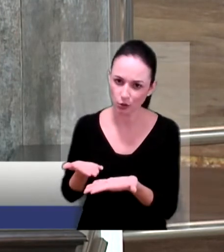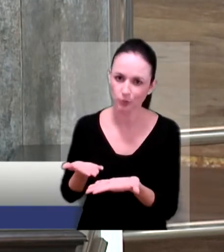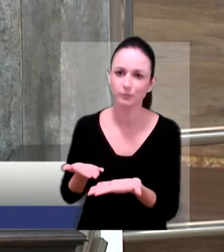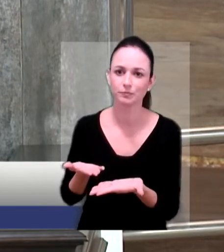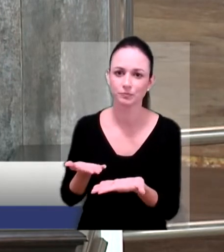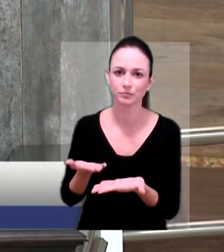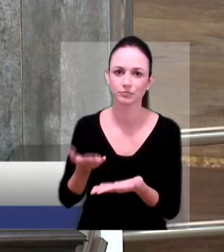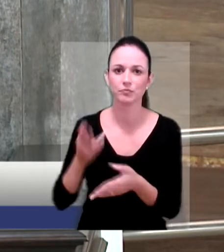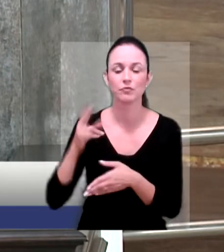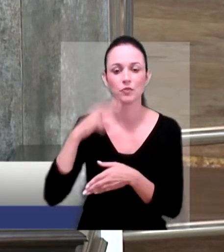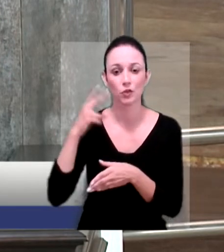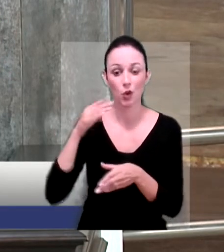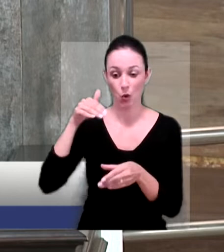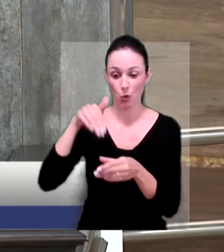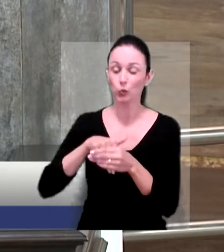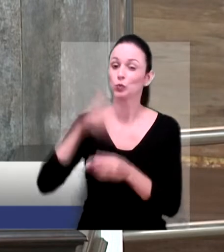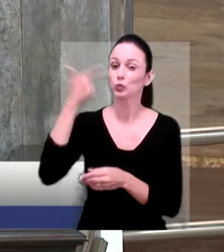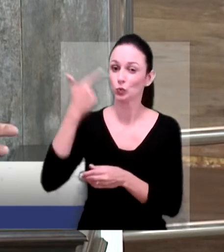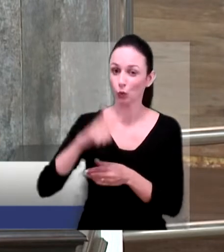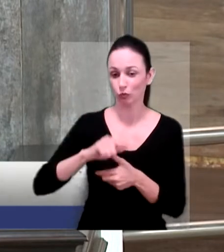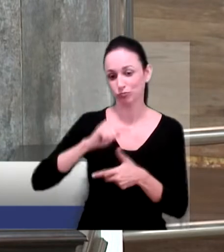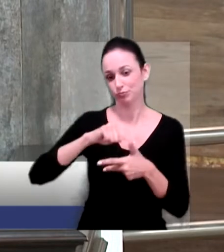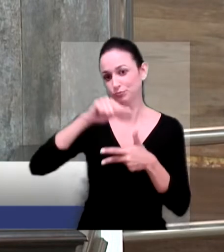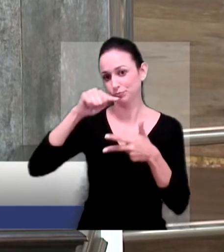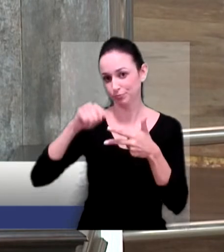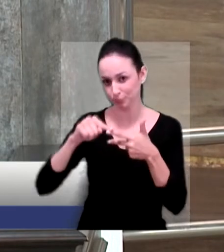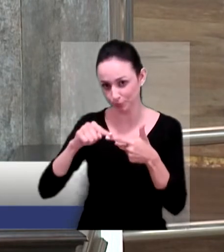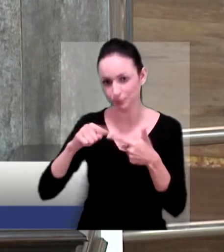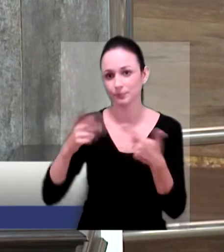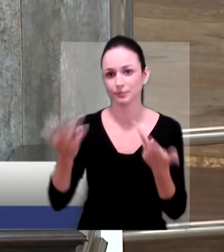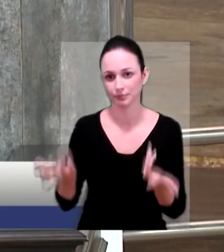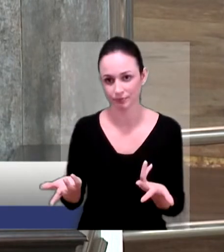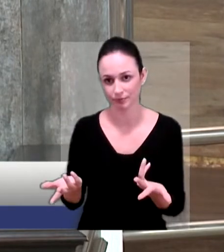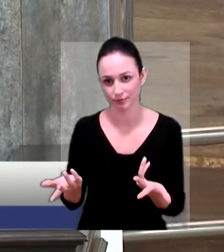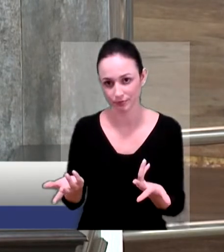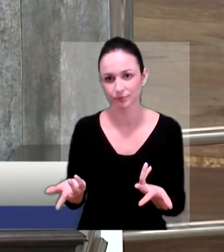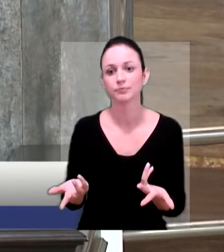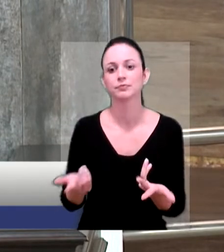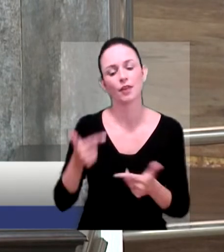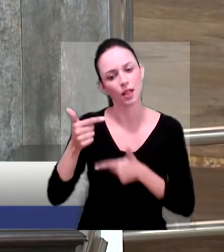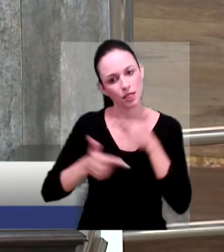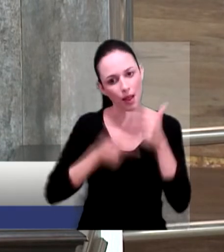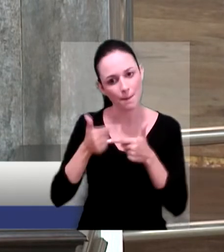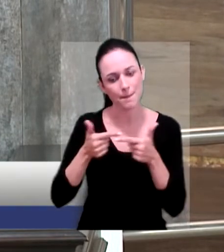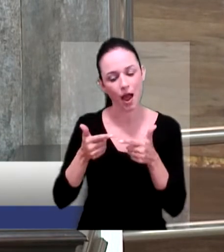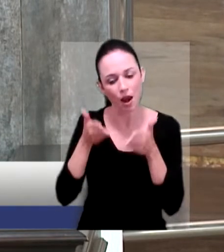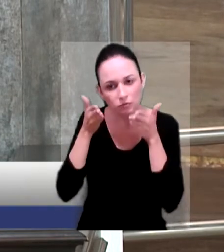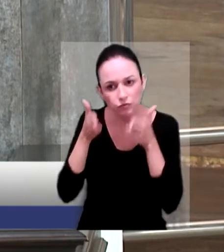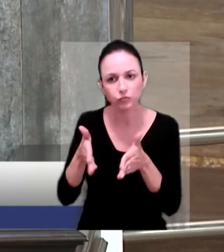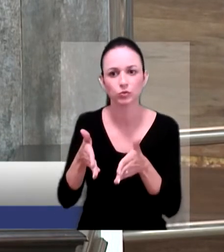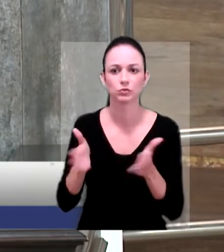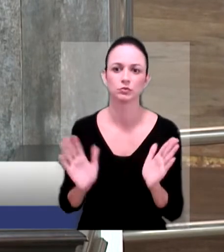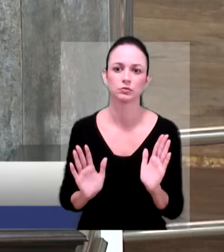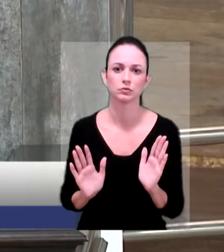reeleitos, que trabalhem dessa forma. Eu não estou falando para que vocês